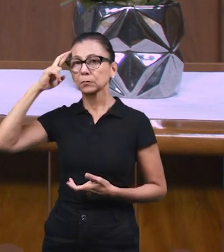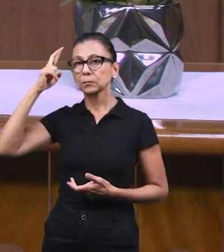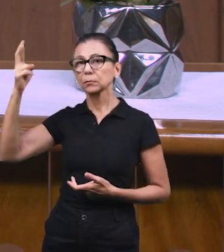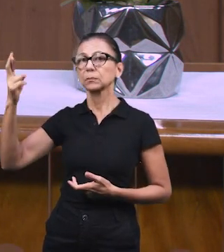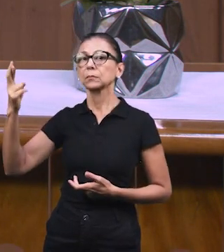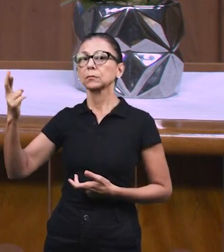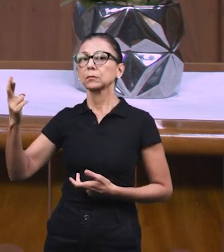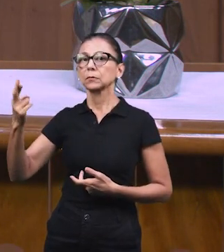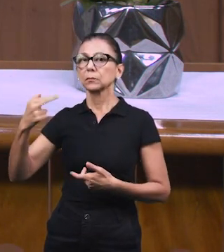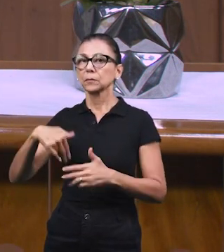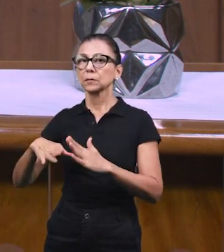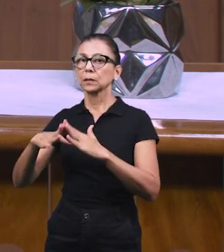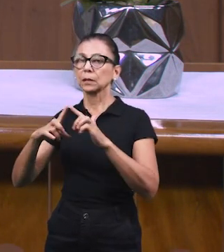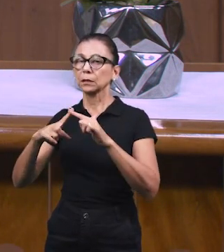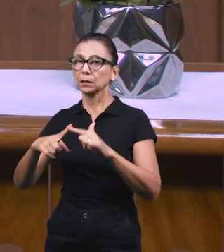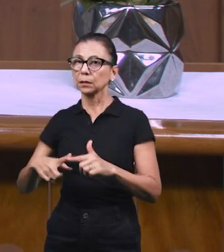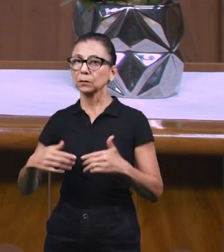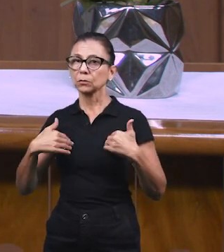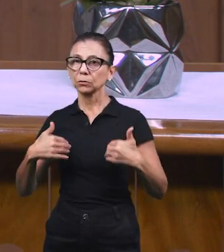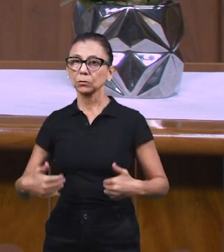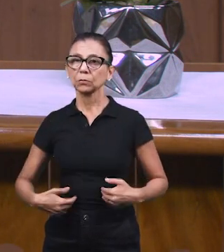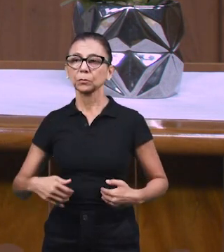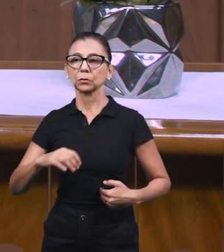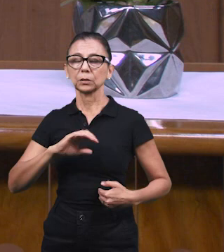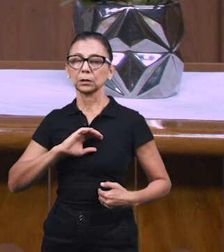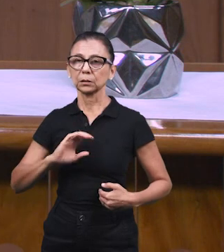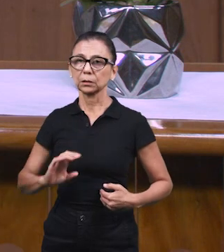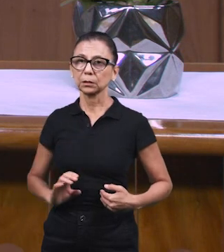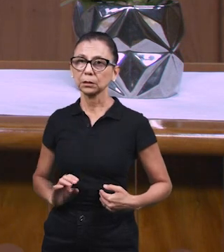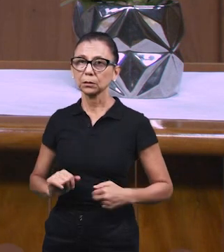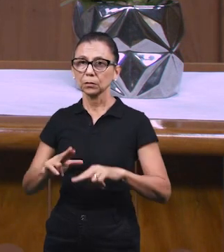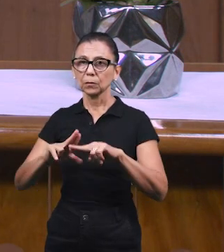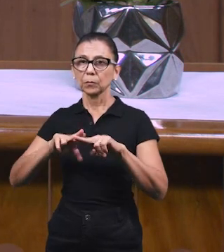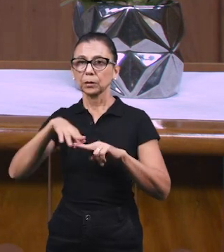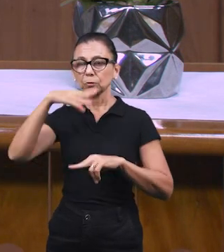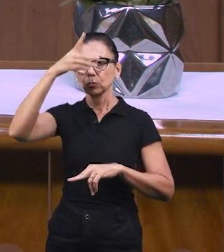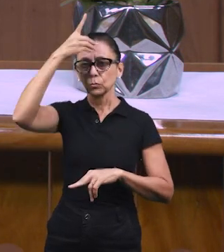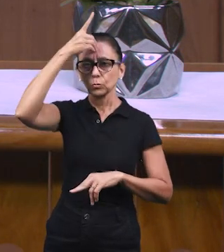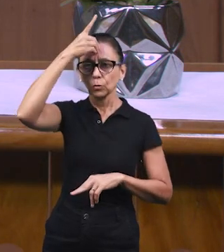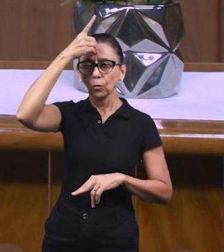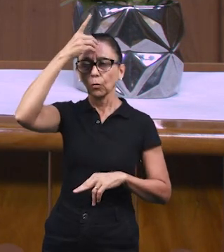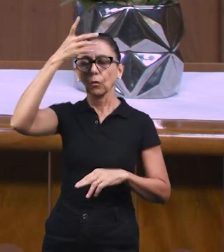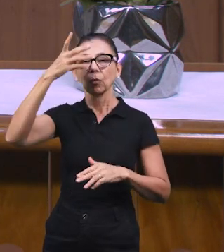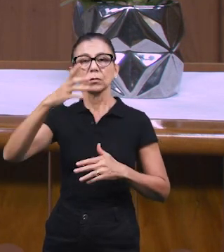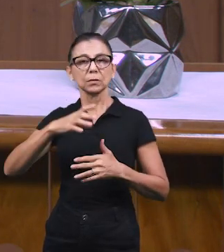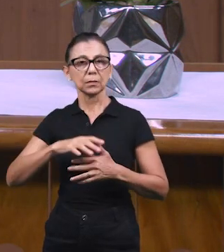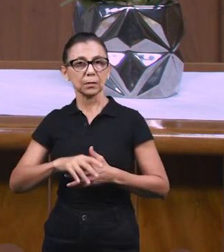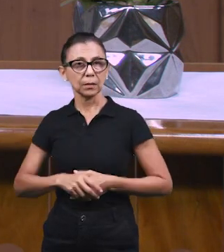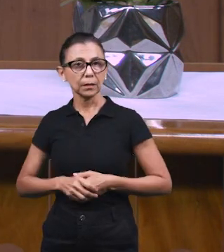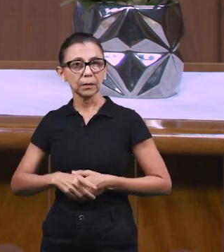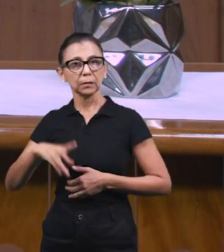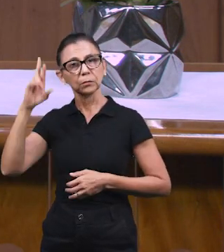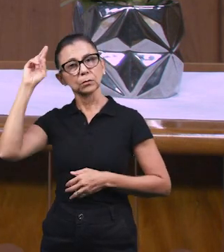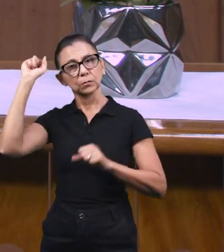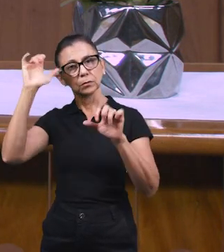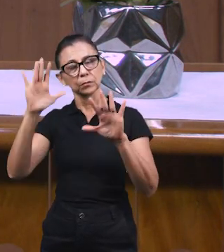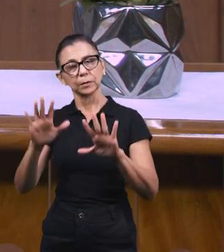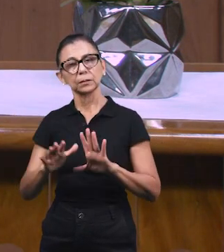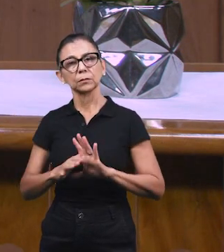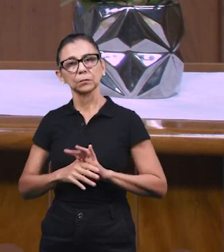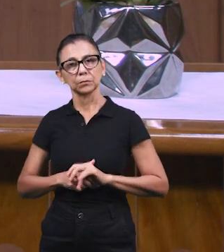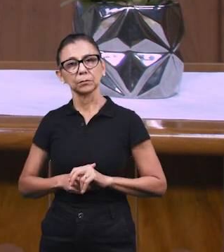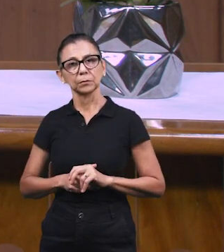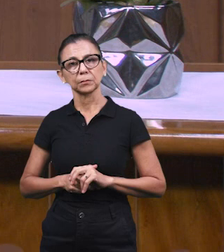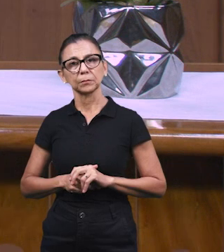corpo, a revelação que o Senhor dá a um irmão, a revelação que traz bênção, que alimenta a toda a